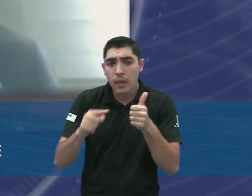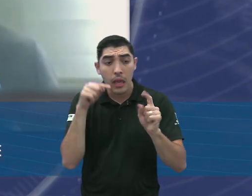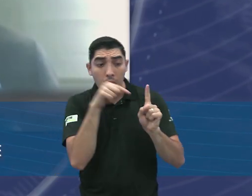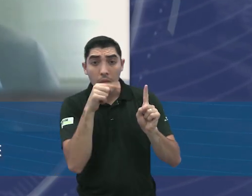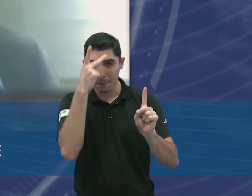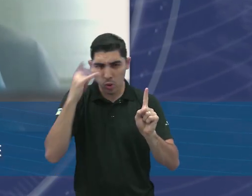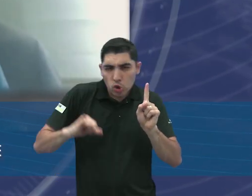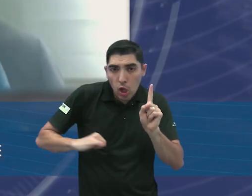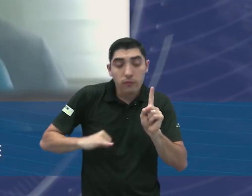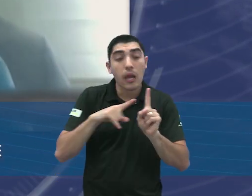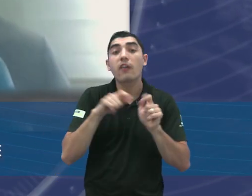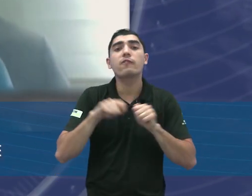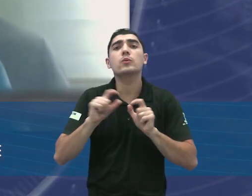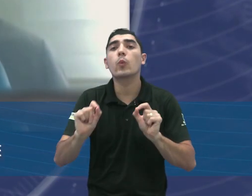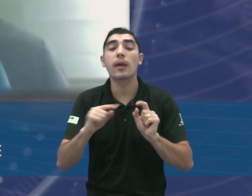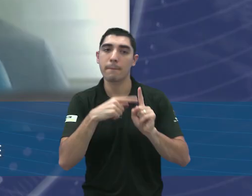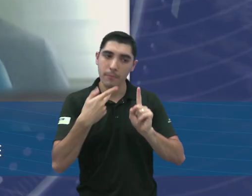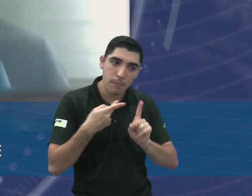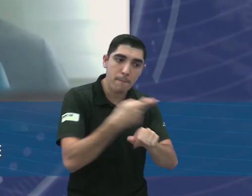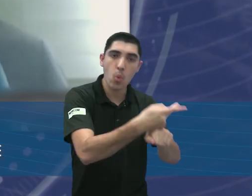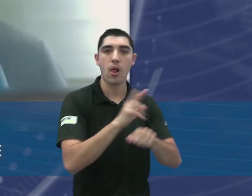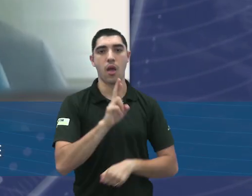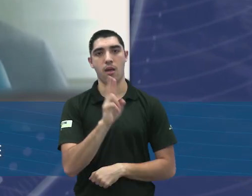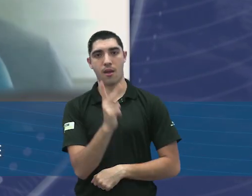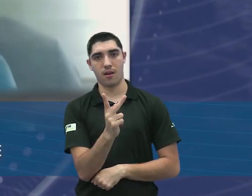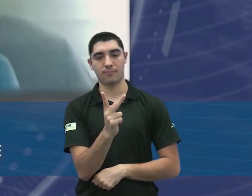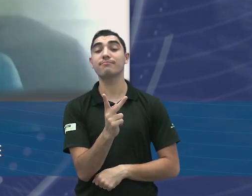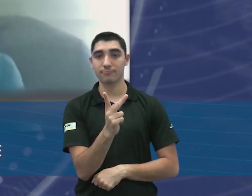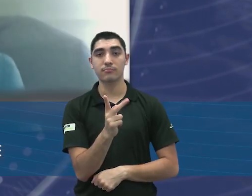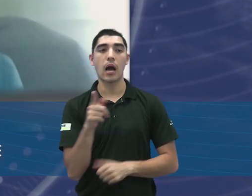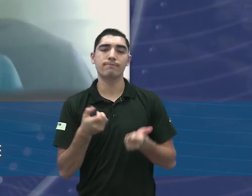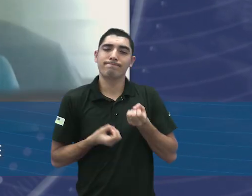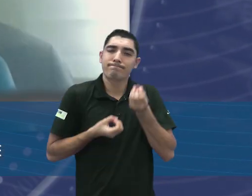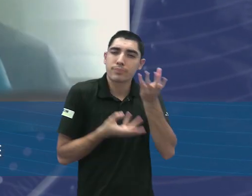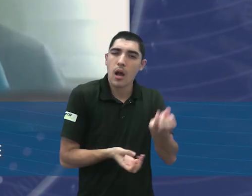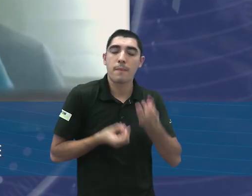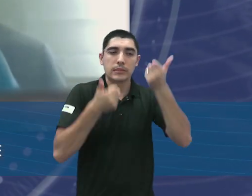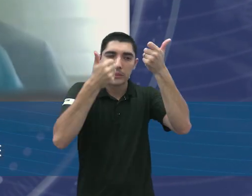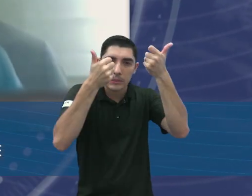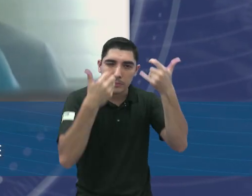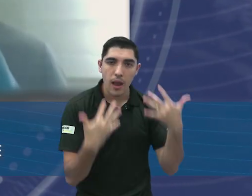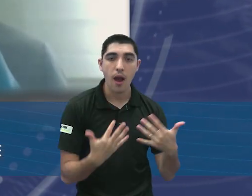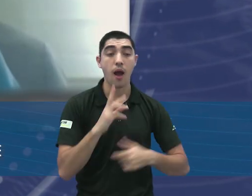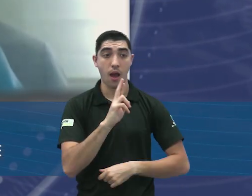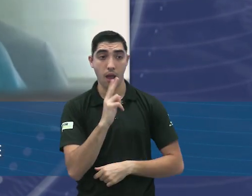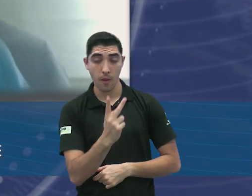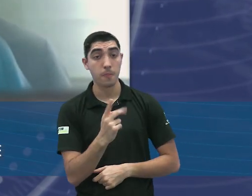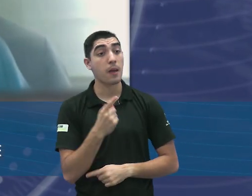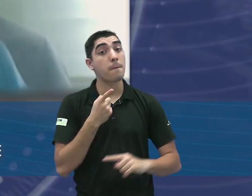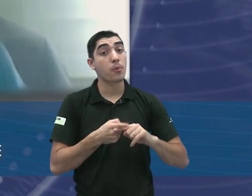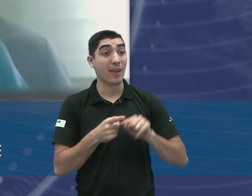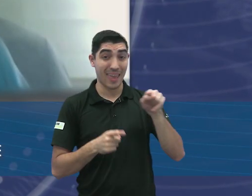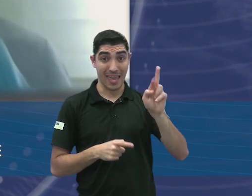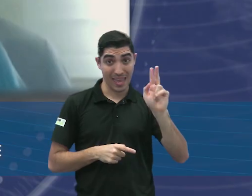procurar o RH da empresa, os recursos humanos, para poder conversar para eles, para que possa passar para esse funcionário ou para esse